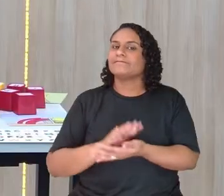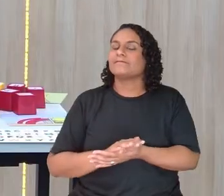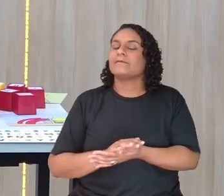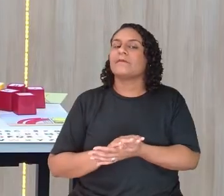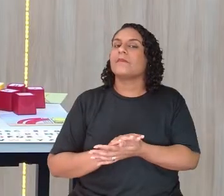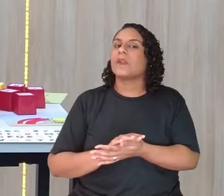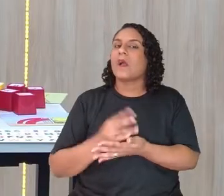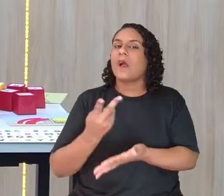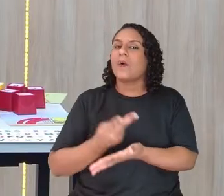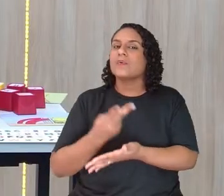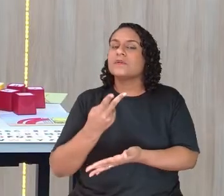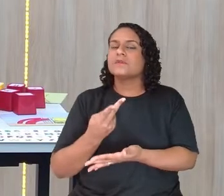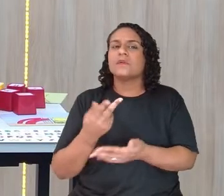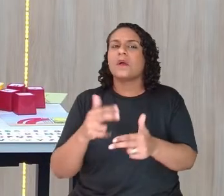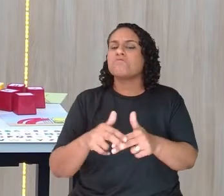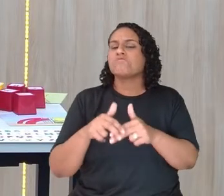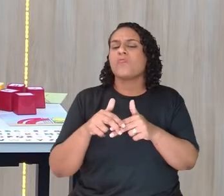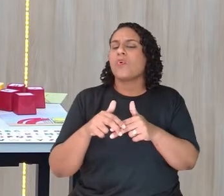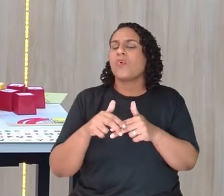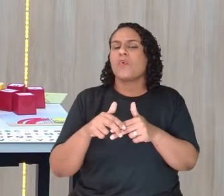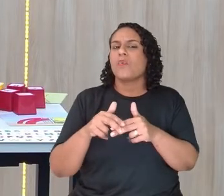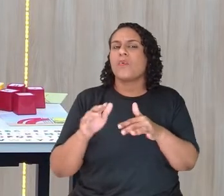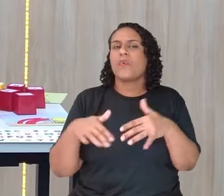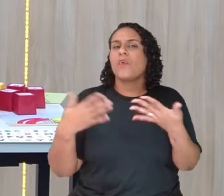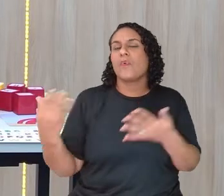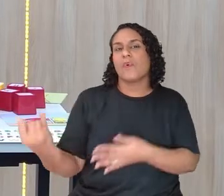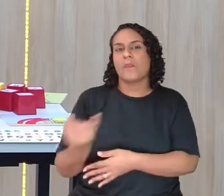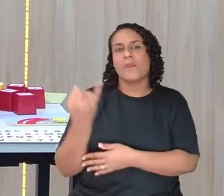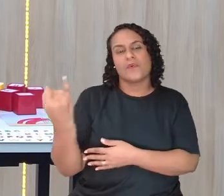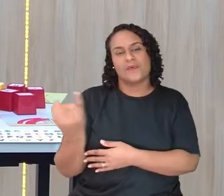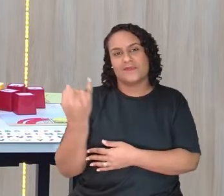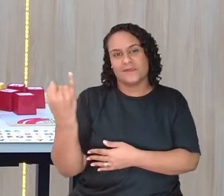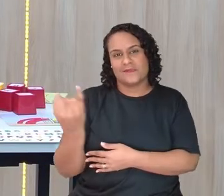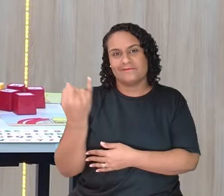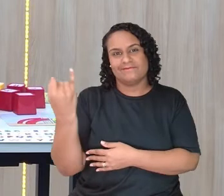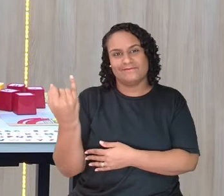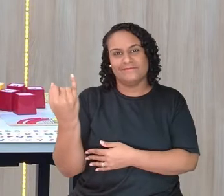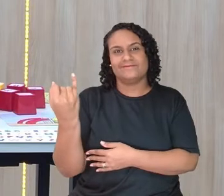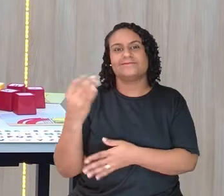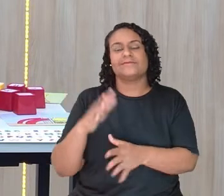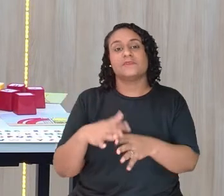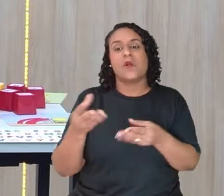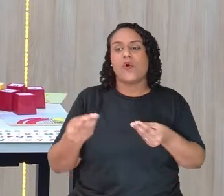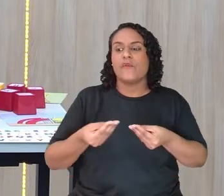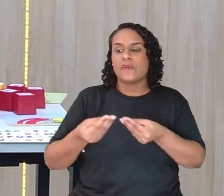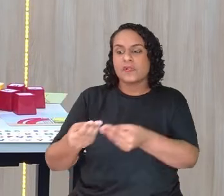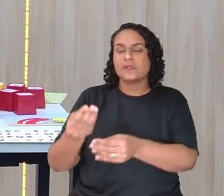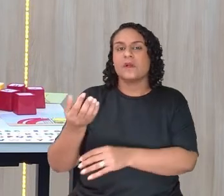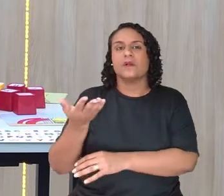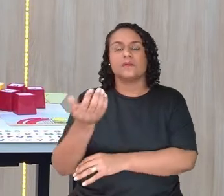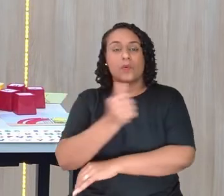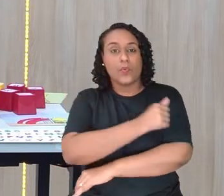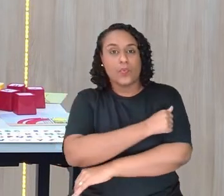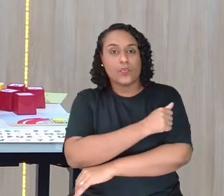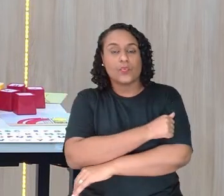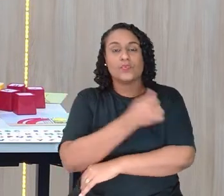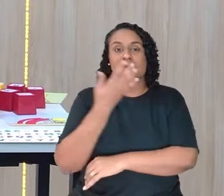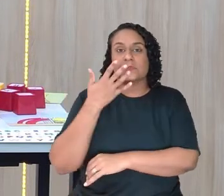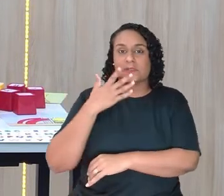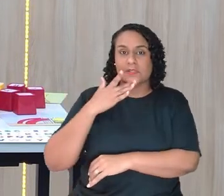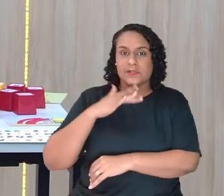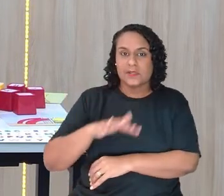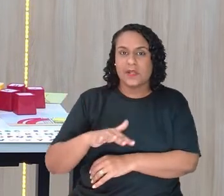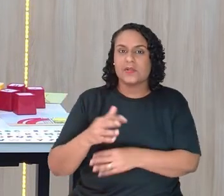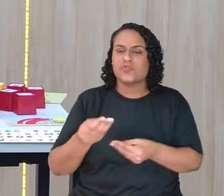acontecendo e por que isso é importante, por que isso é tão relevante estar oferecendo a esse estudante, oferecendo a essa